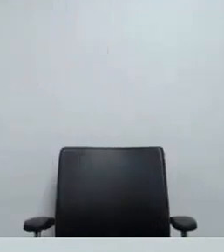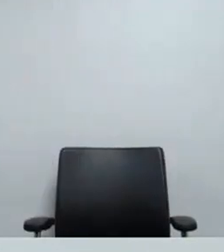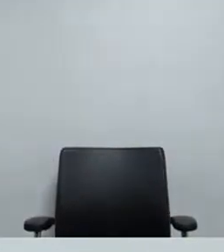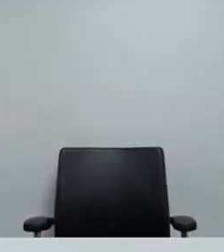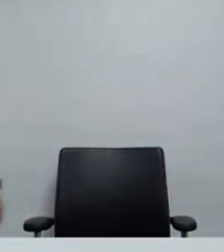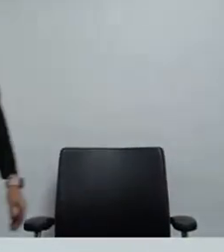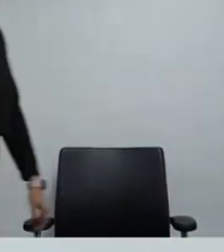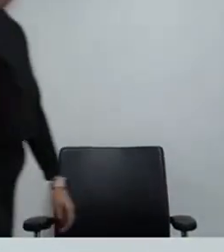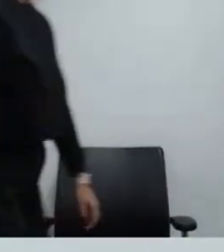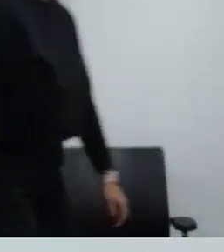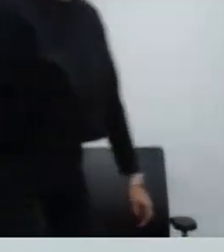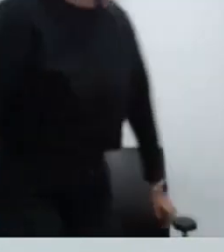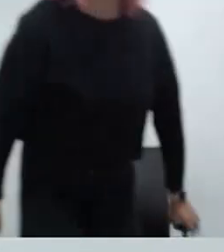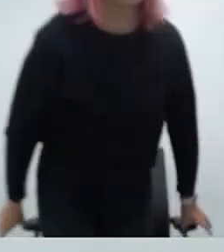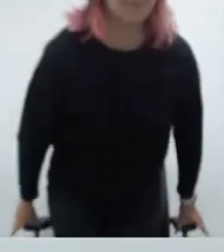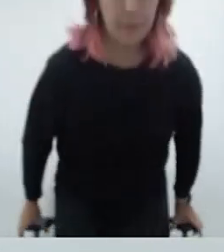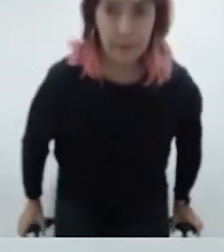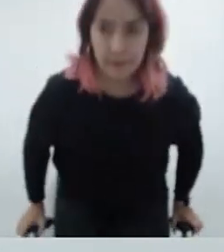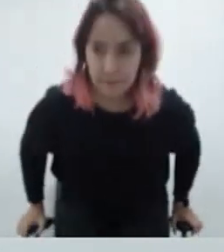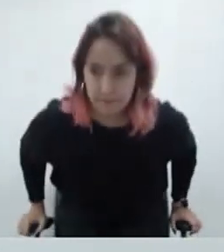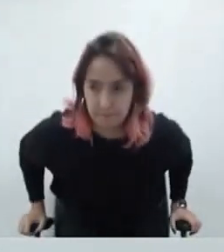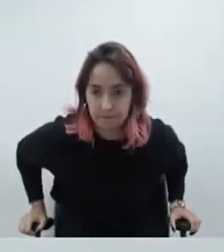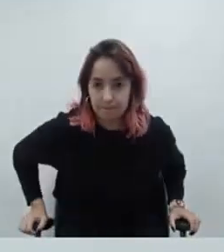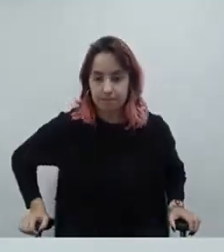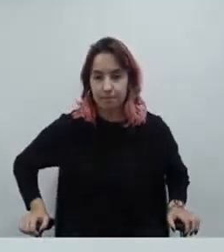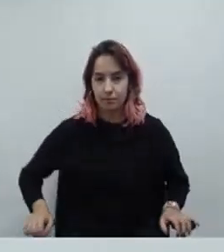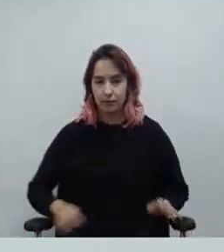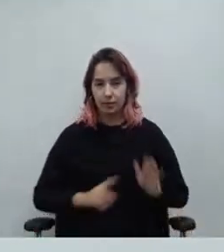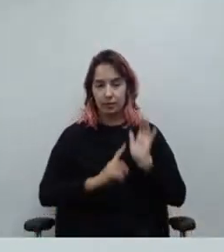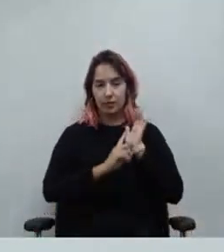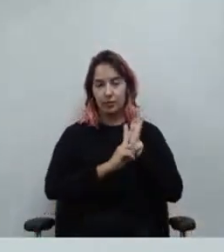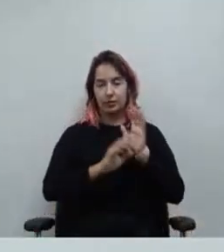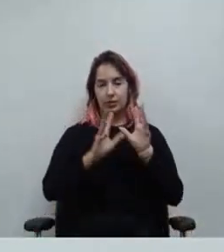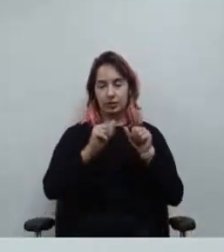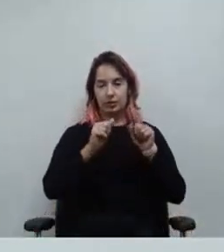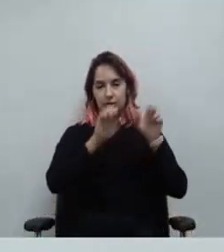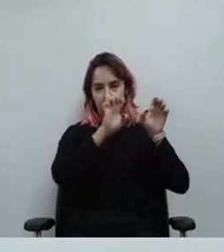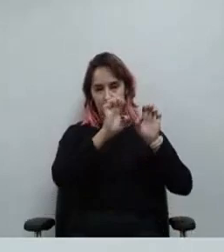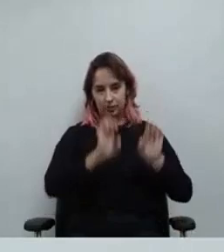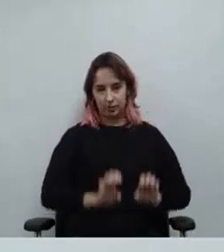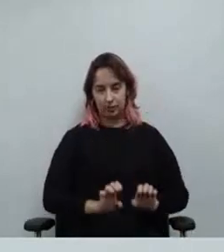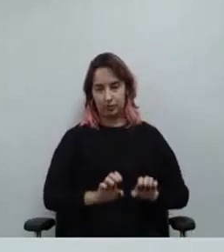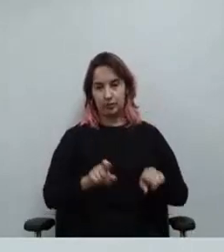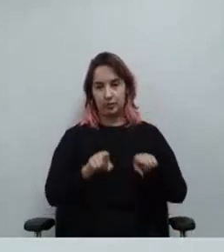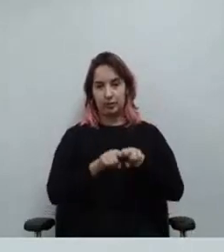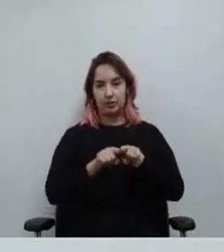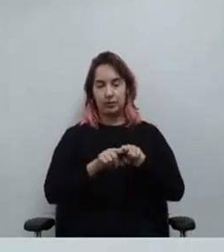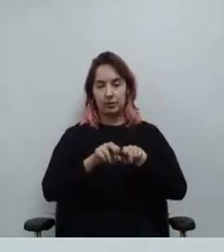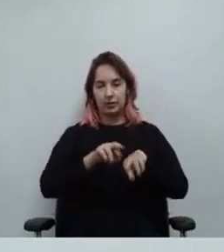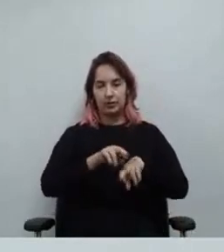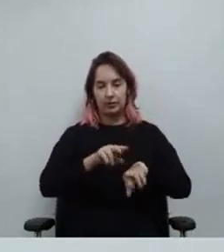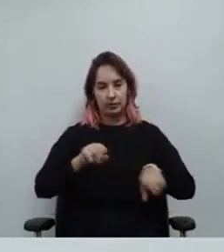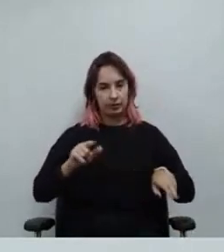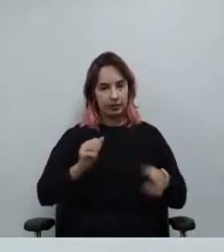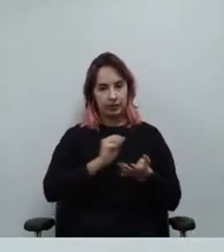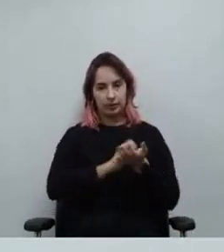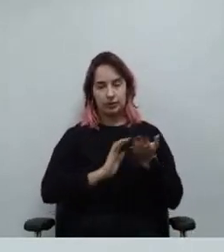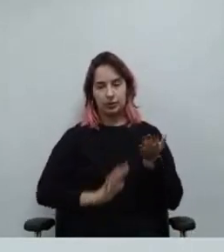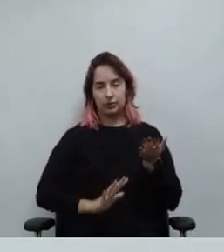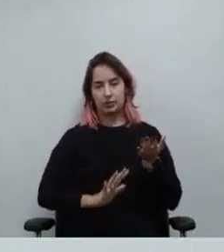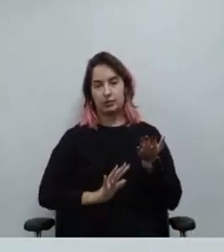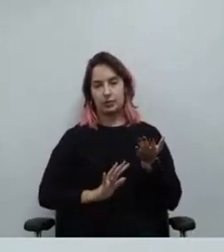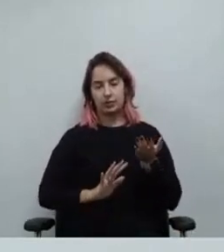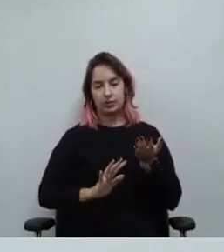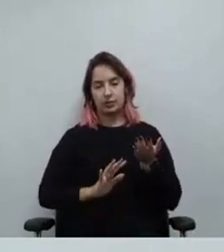secretaria no período em destaque, apresentando a estrutura do órgão por ela chefiado, além da imensa e diversificada gama de atividades e